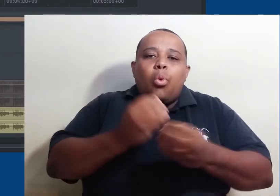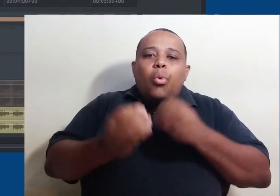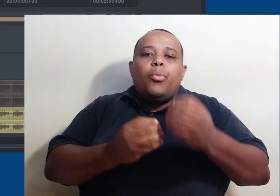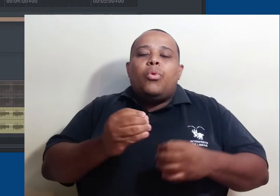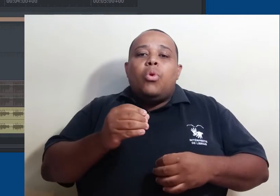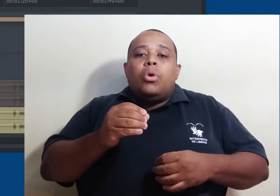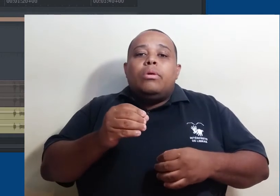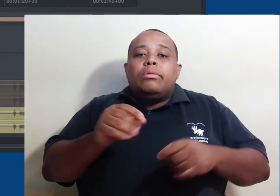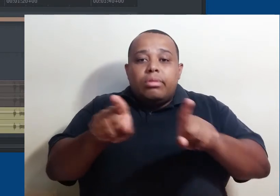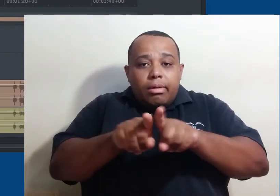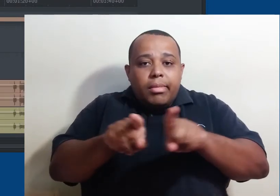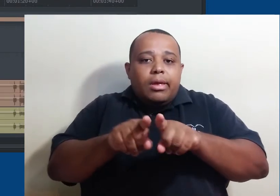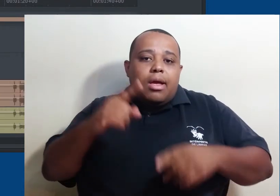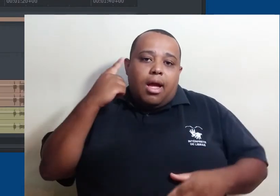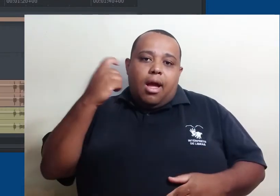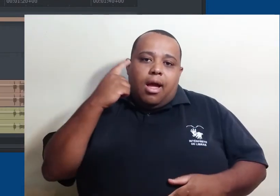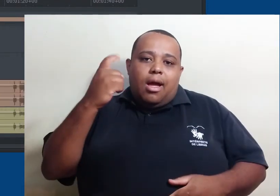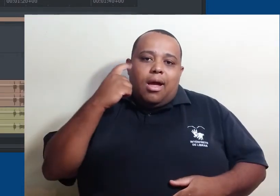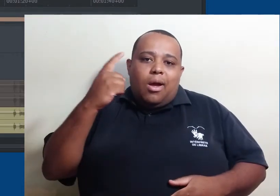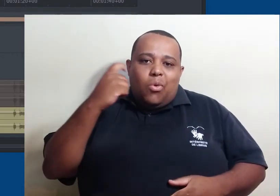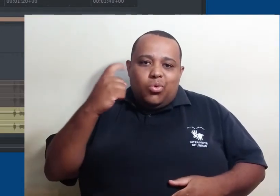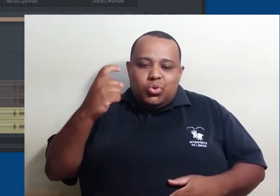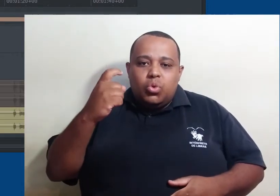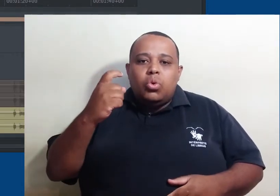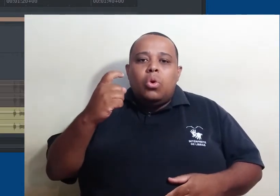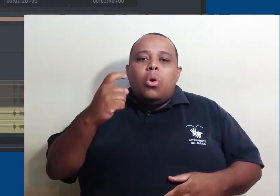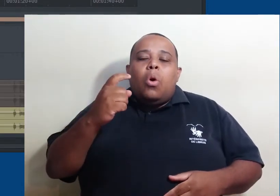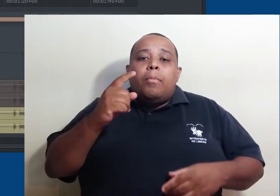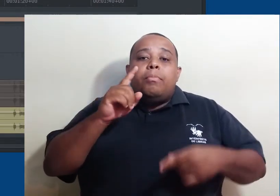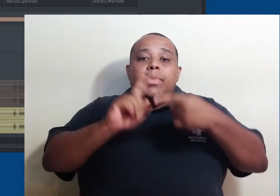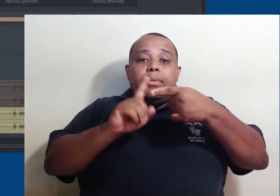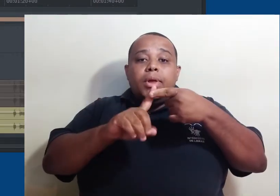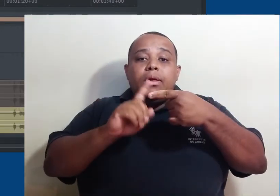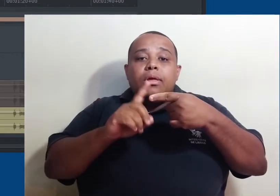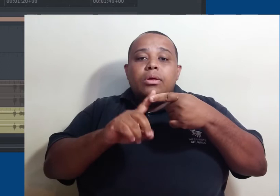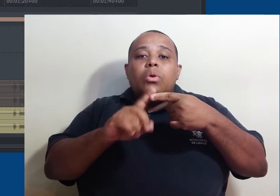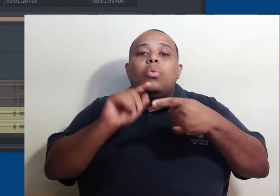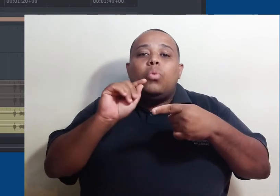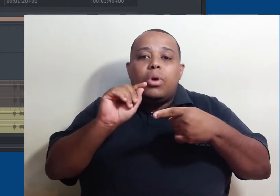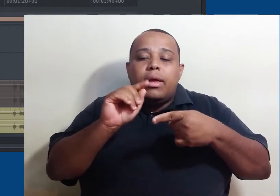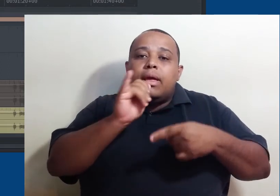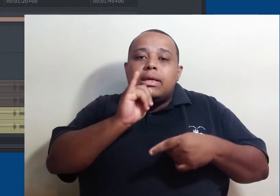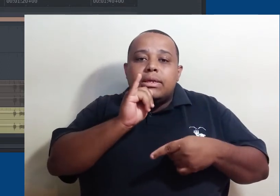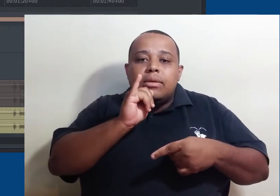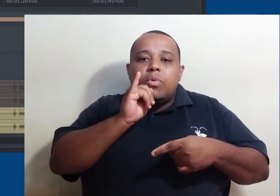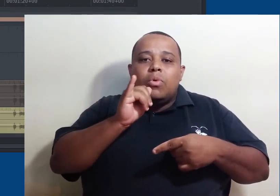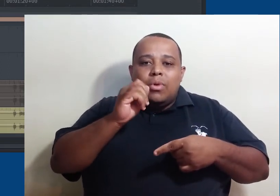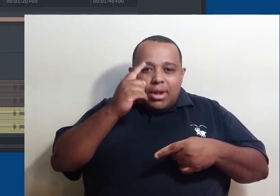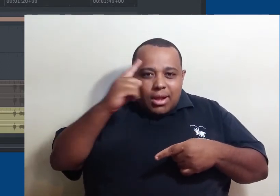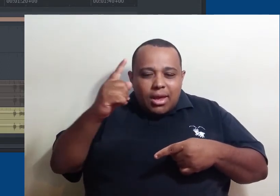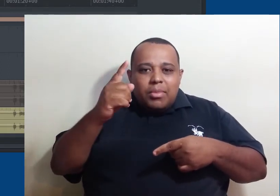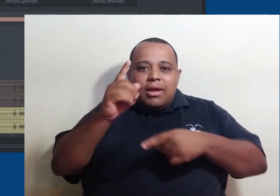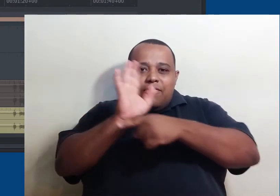eu quero mostrar para vocês algumas coisas. A primeira coisa que eu quero mostrar para vocês é como vocês fazem uma transição entre áudios, porque a gente já viu de vídeo, agora a gente vai